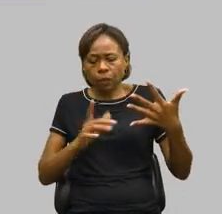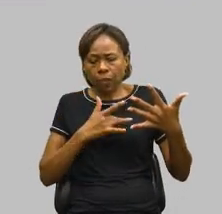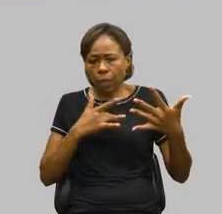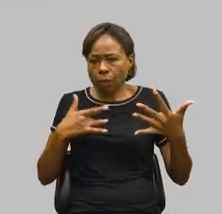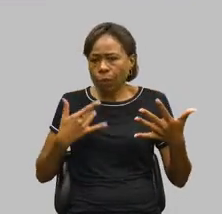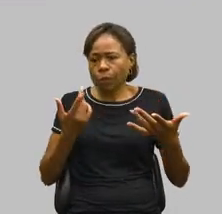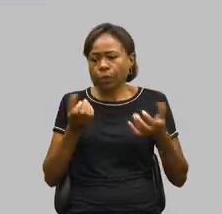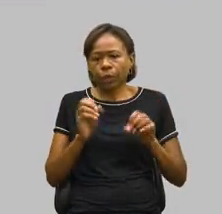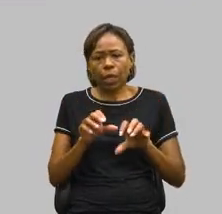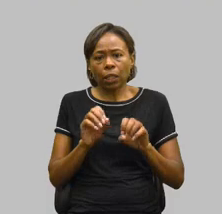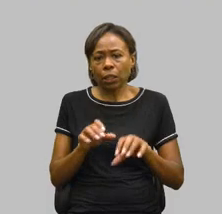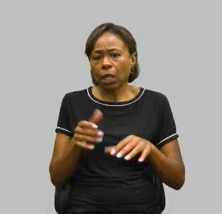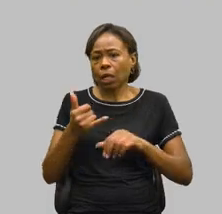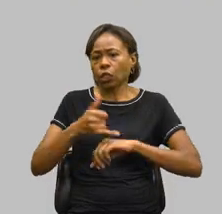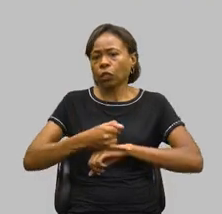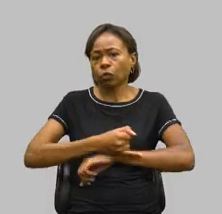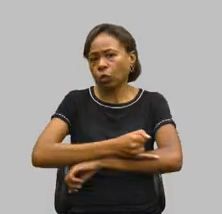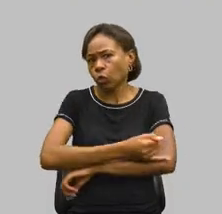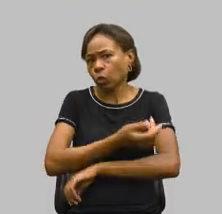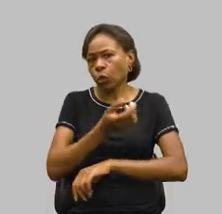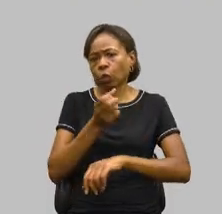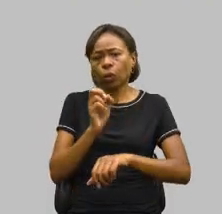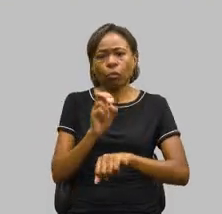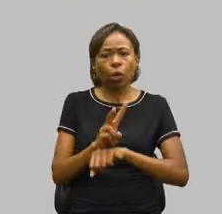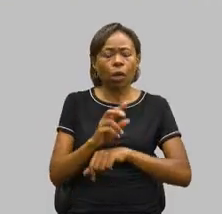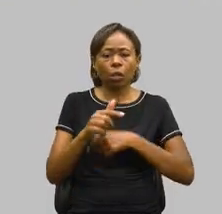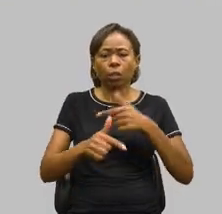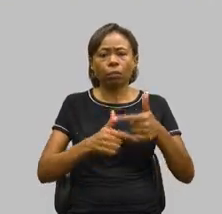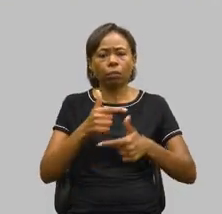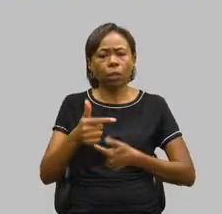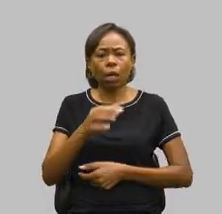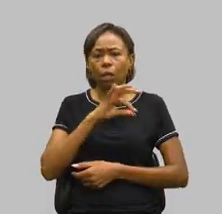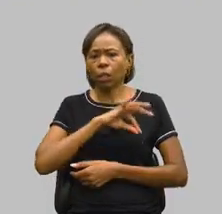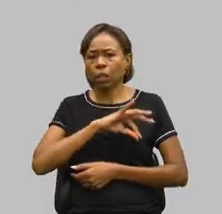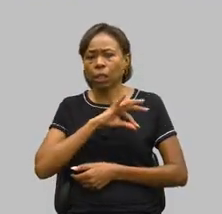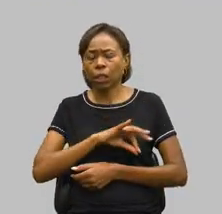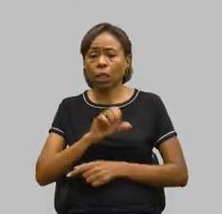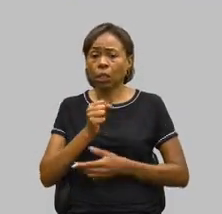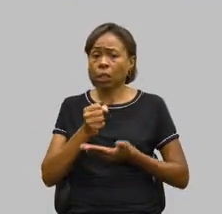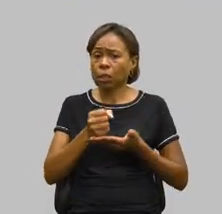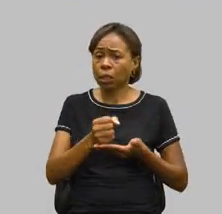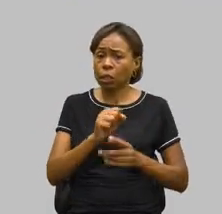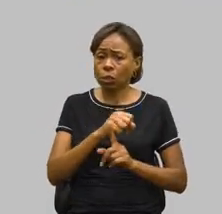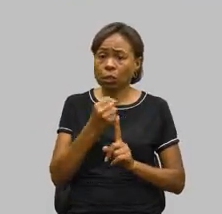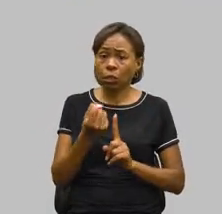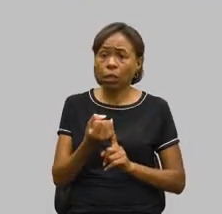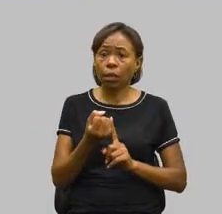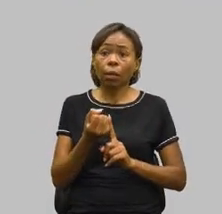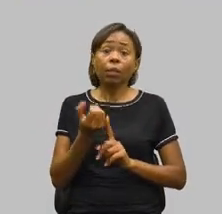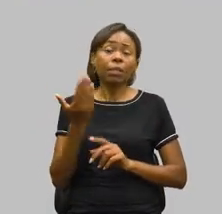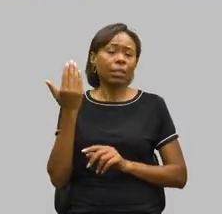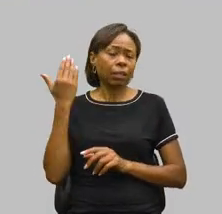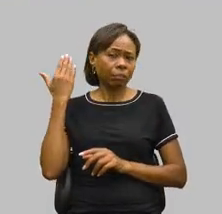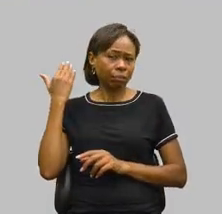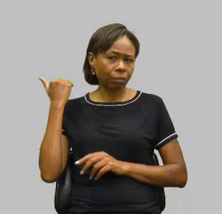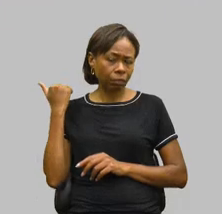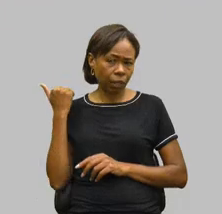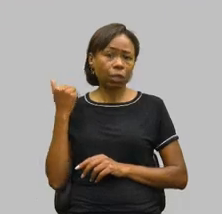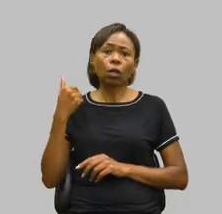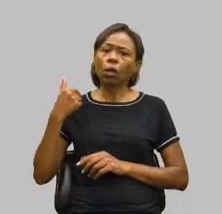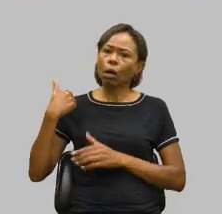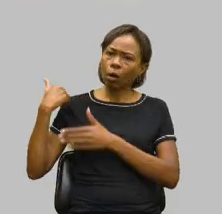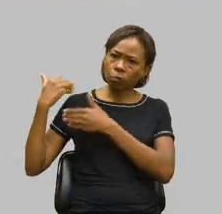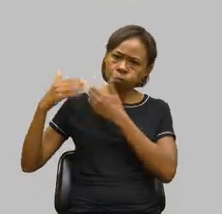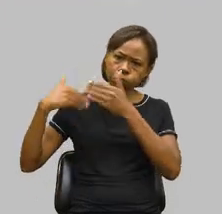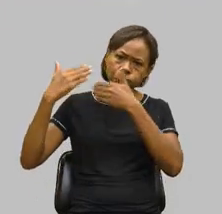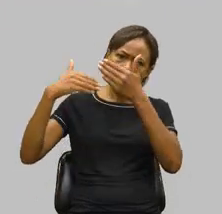infraestrutura geração de trabalho emprego e renda estamos falando de assistência social e naquele momento a gente avançou não com